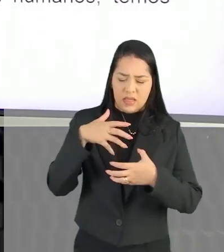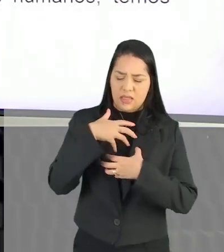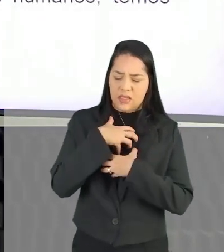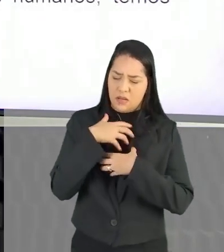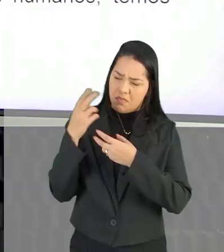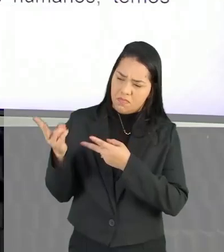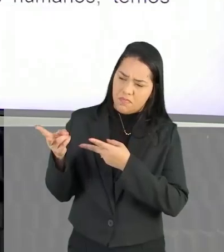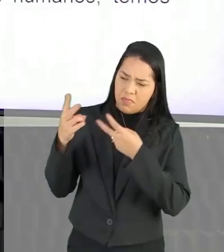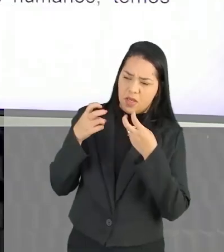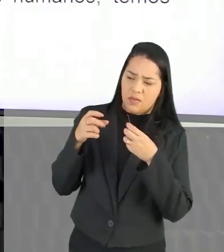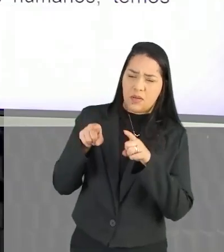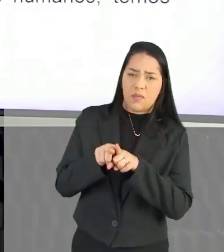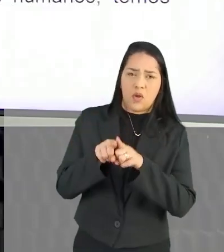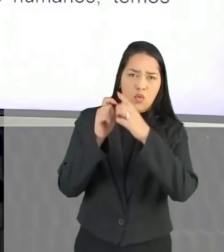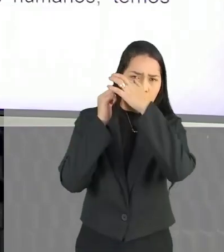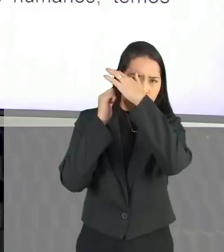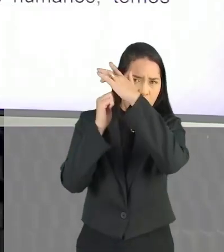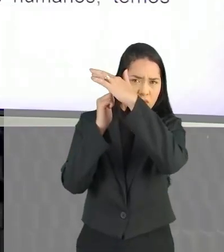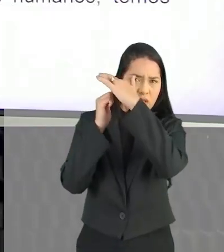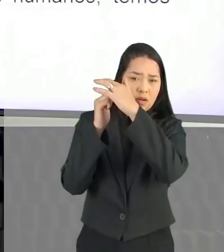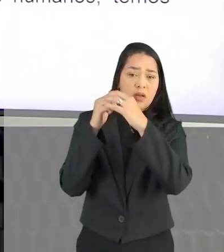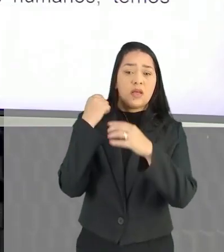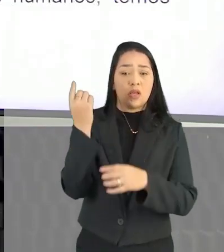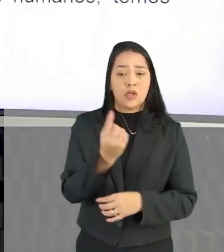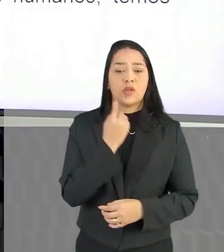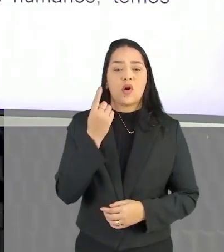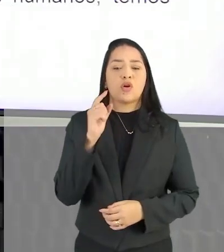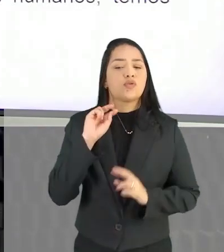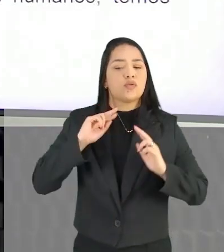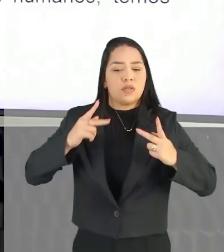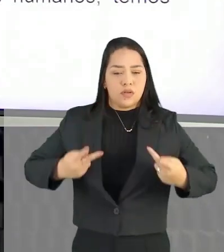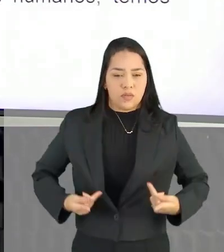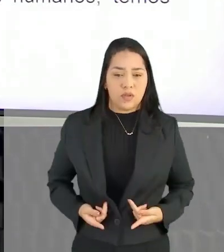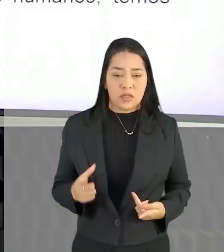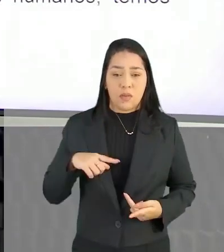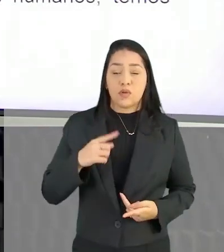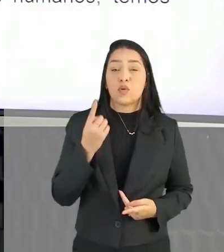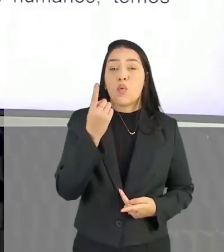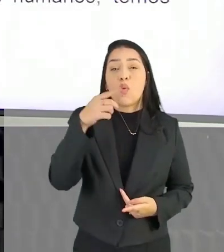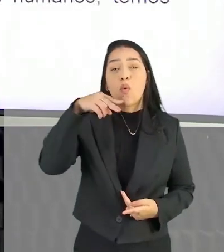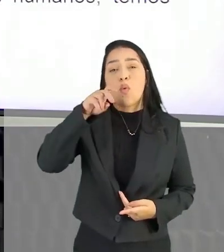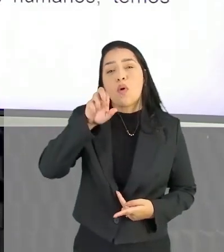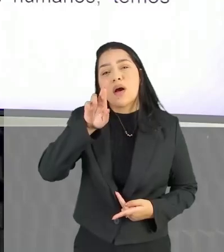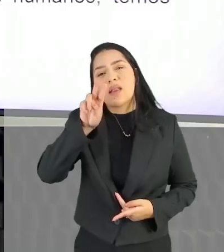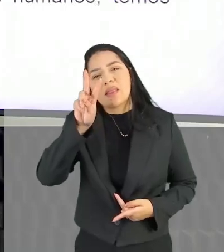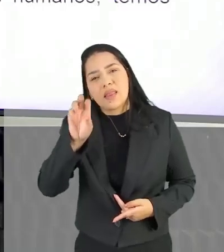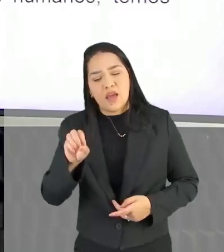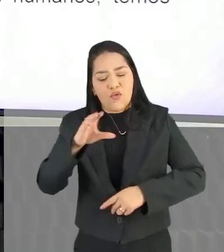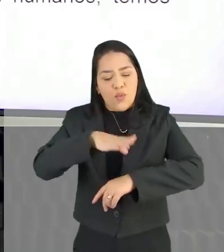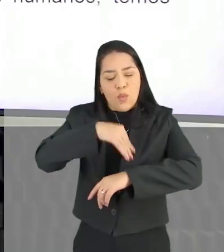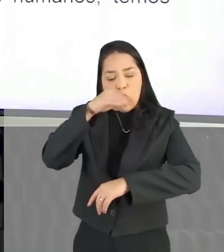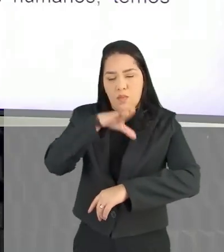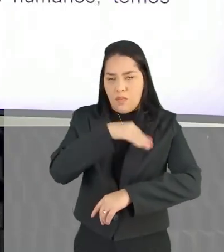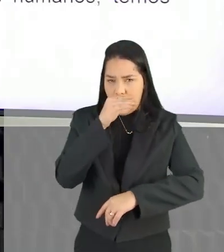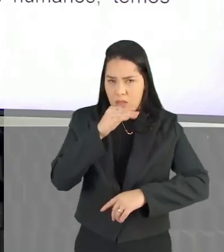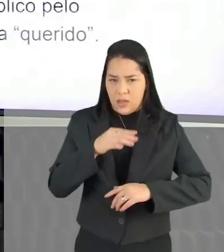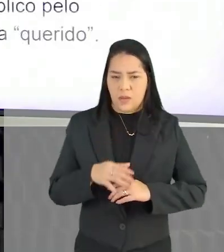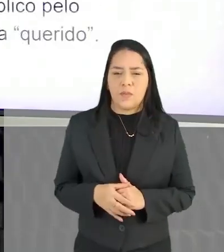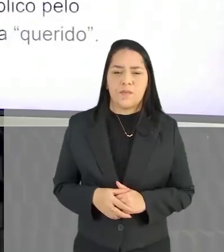sensação percebida e o cérebro, enquanto nós, seres humanos, temos apenas um nervo por